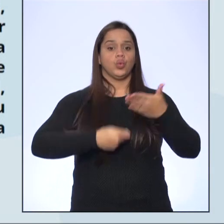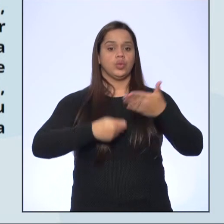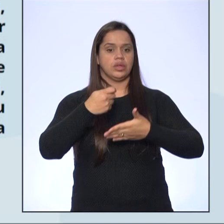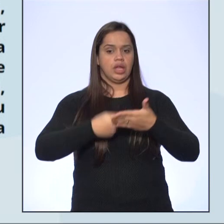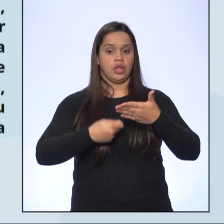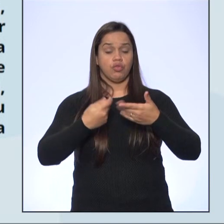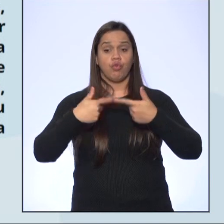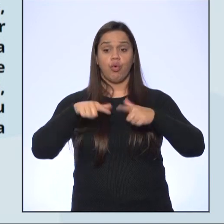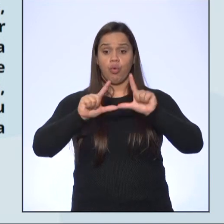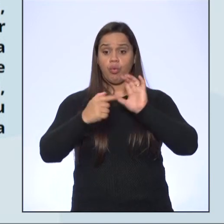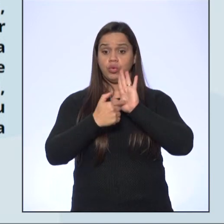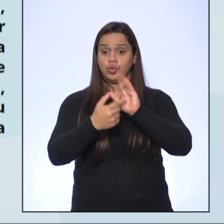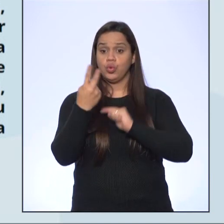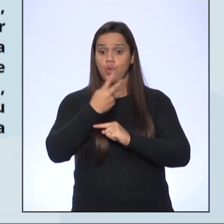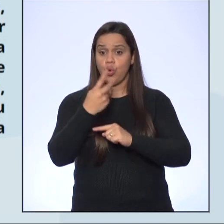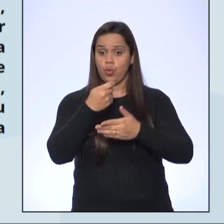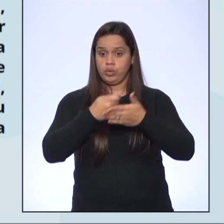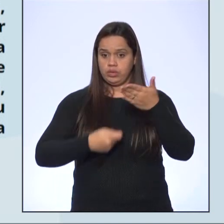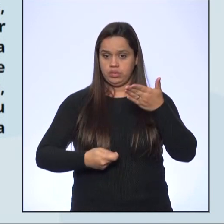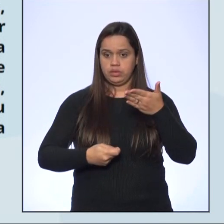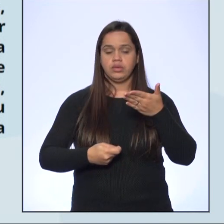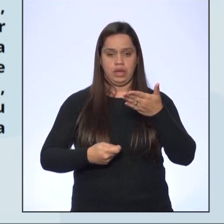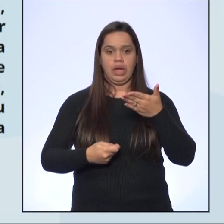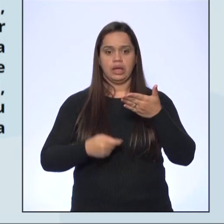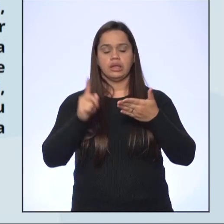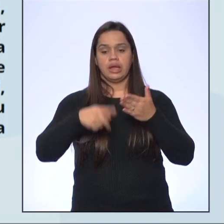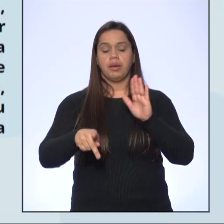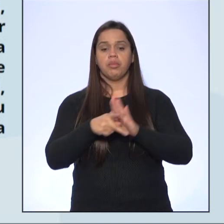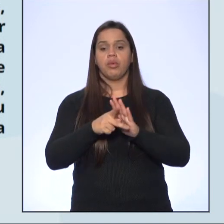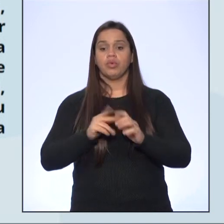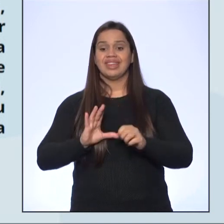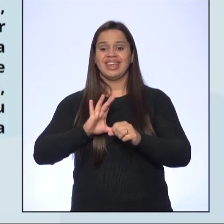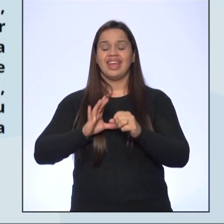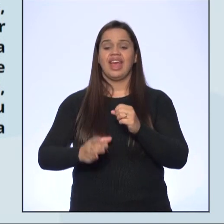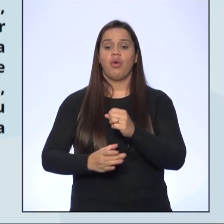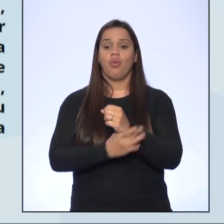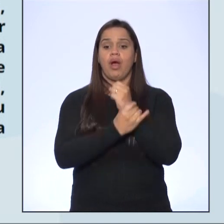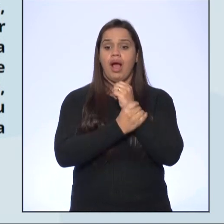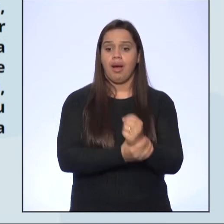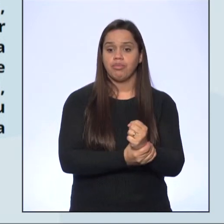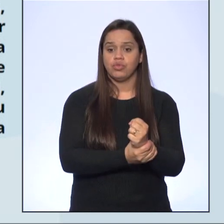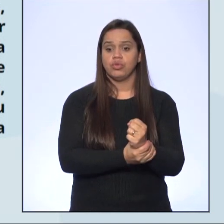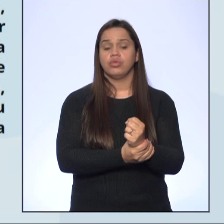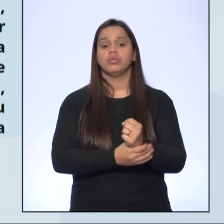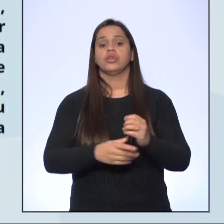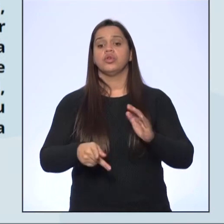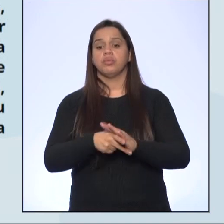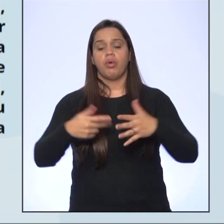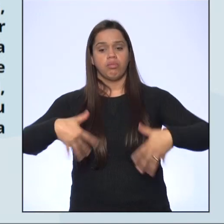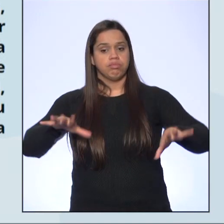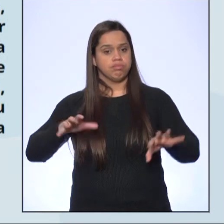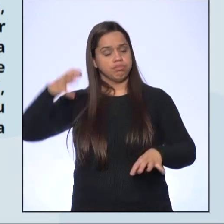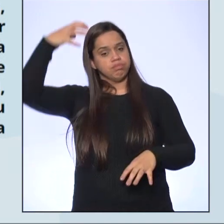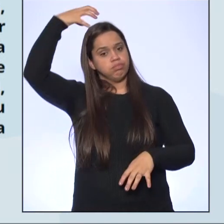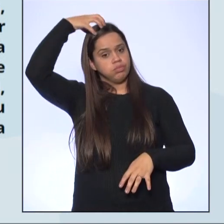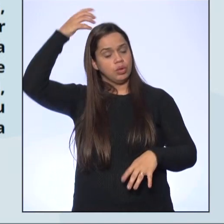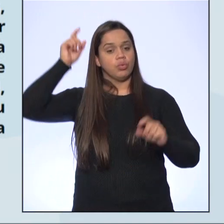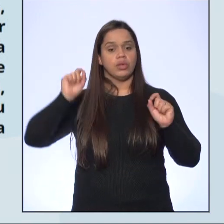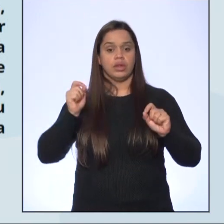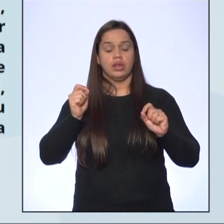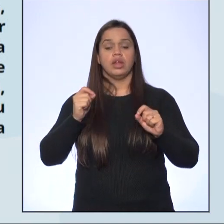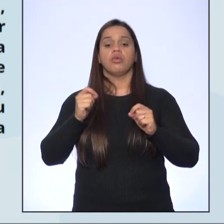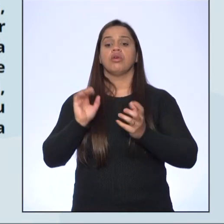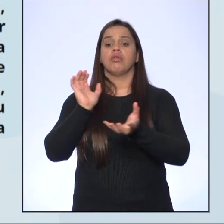dois textos para vocês. Eles são sobre o absolutismo monárquico. Como vocês colocaram, a Revolução Francesa vai se voltar